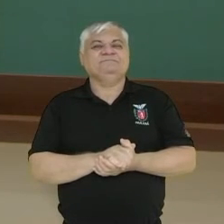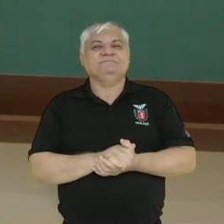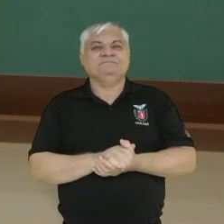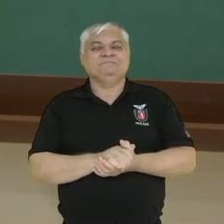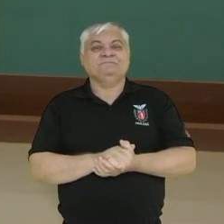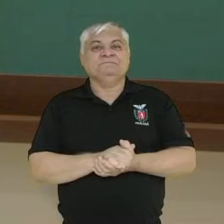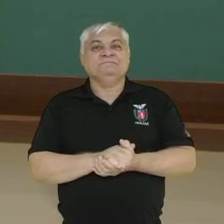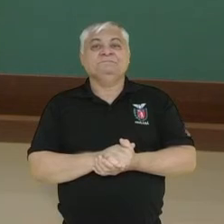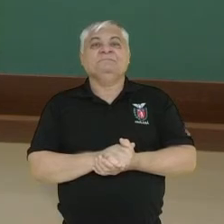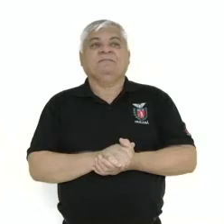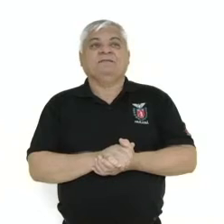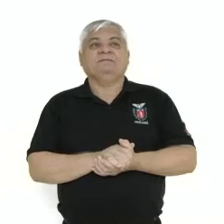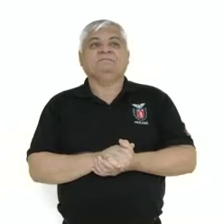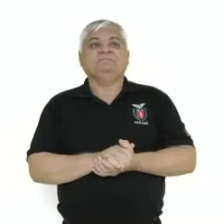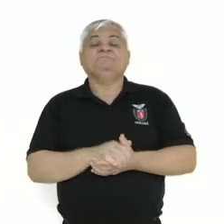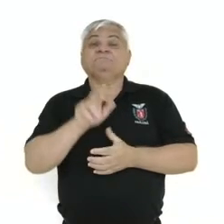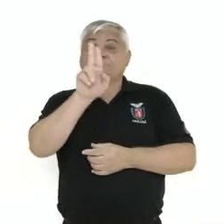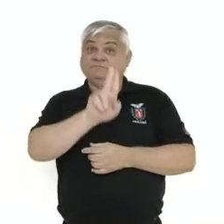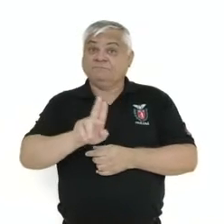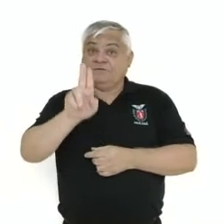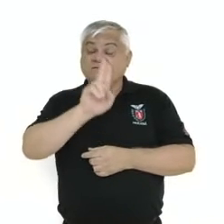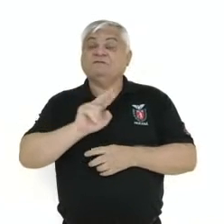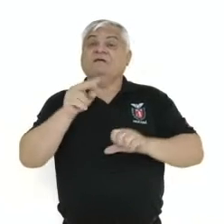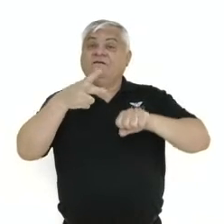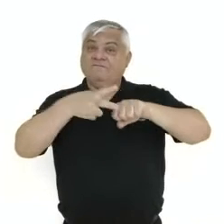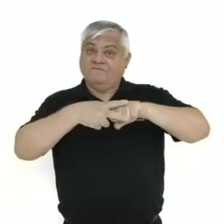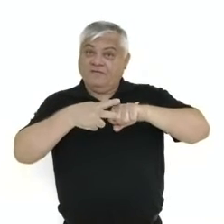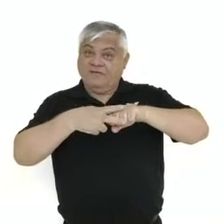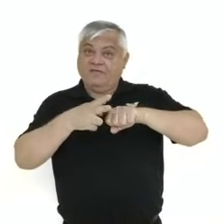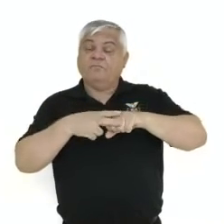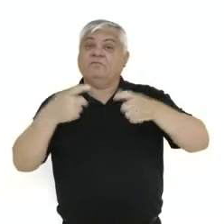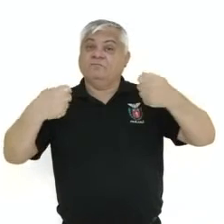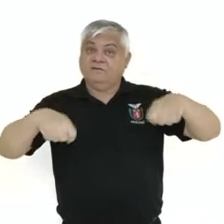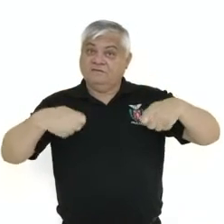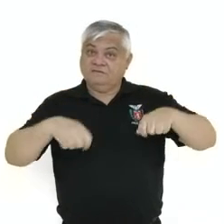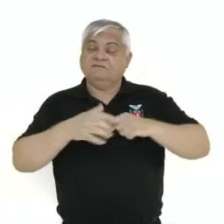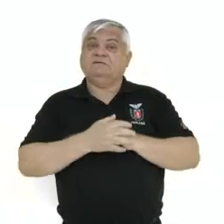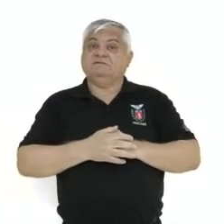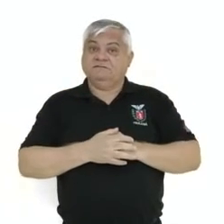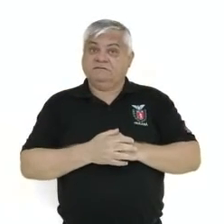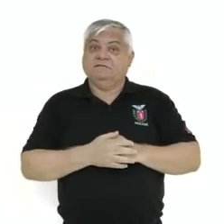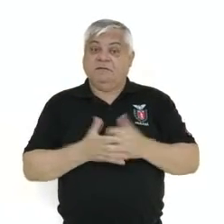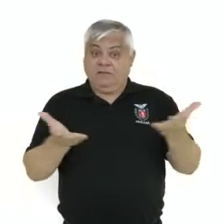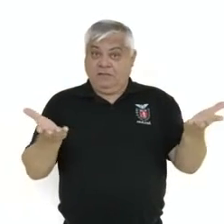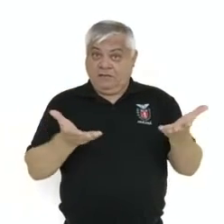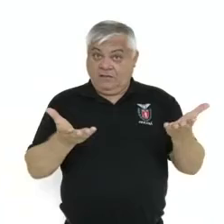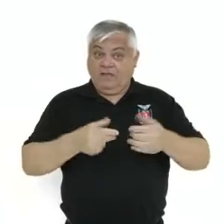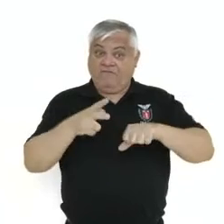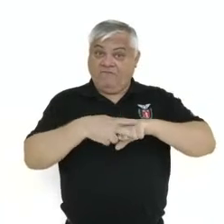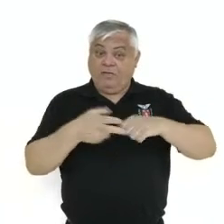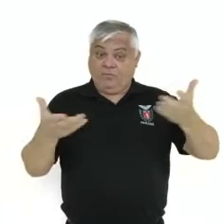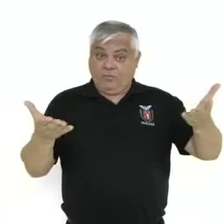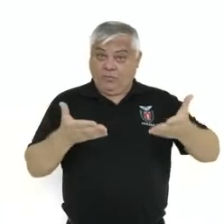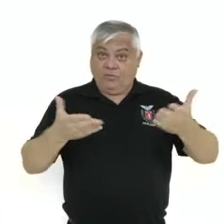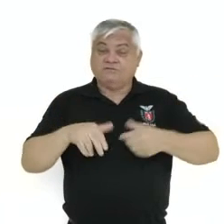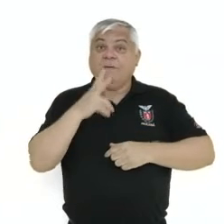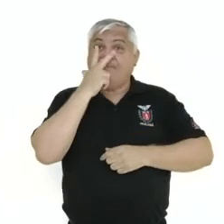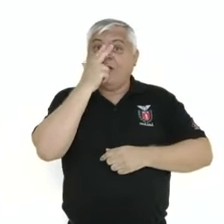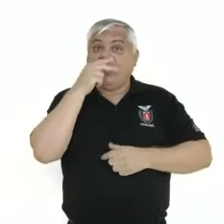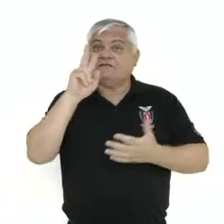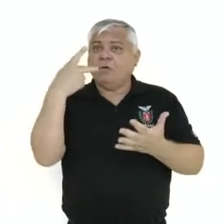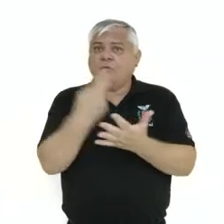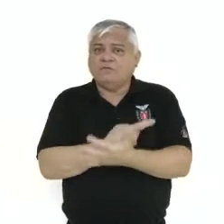Continuando ainda o passo 1, né, nós precisamos utilizar os verbos no tempo presente para dar um tom de atualidade a